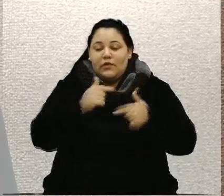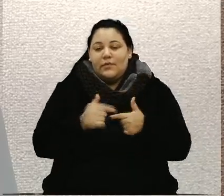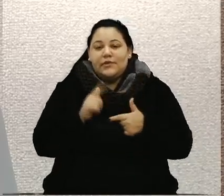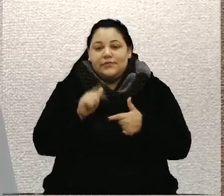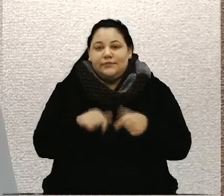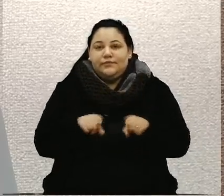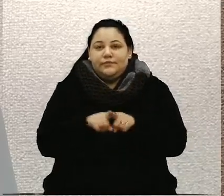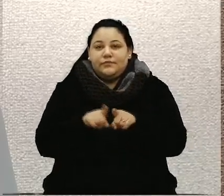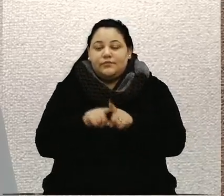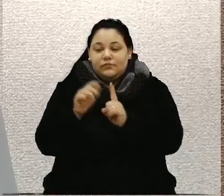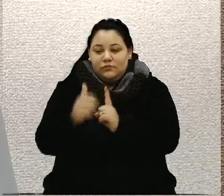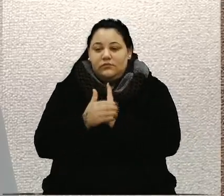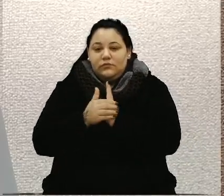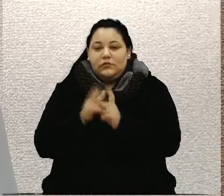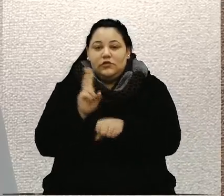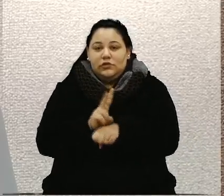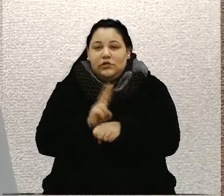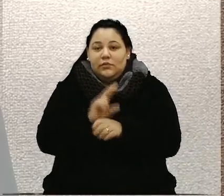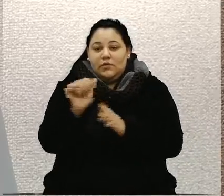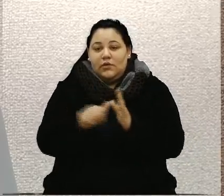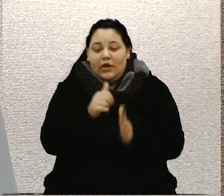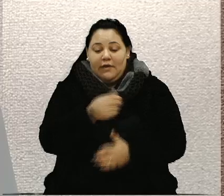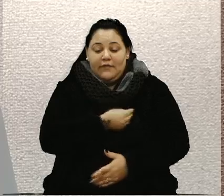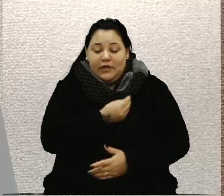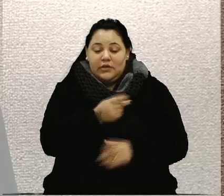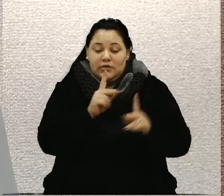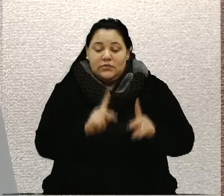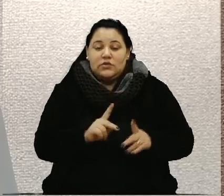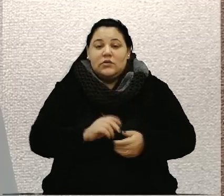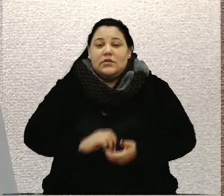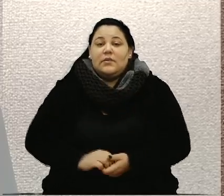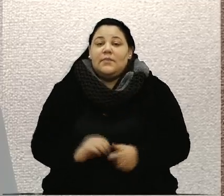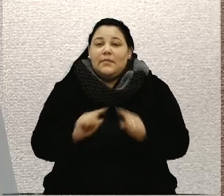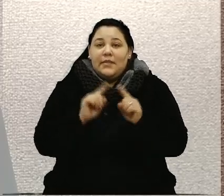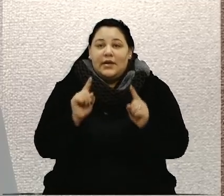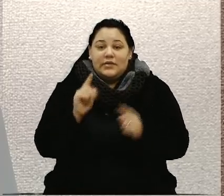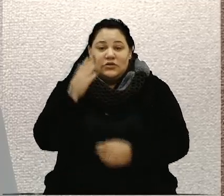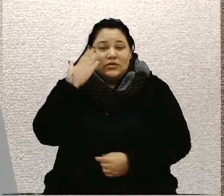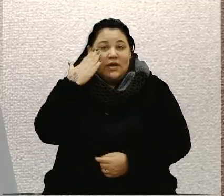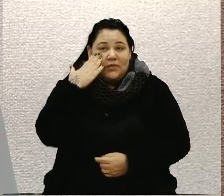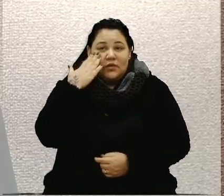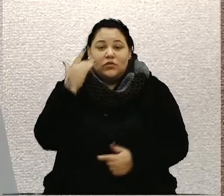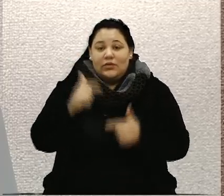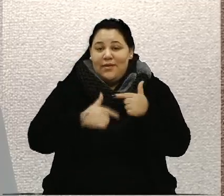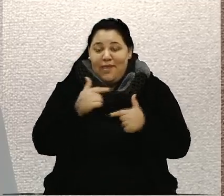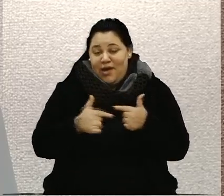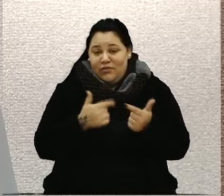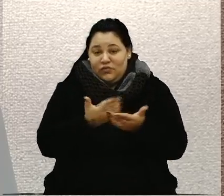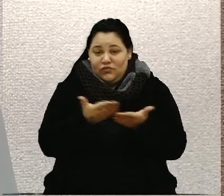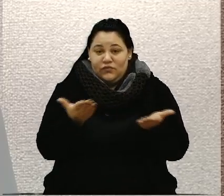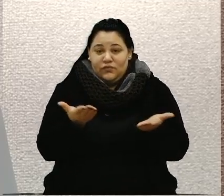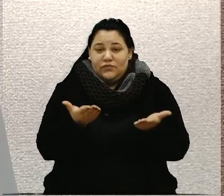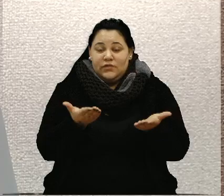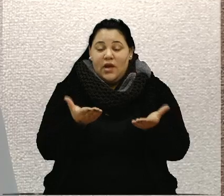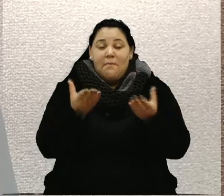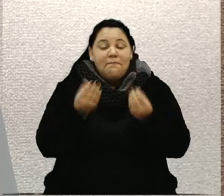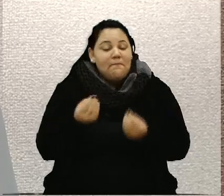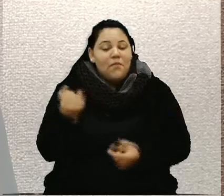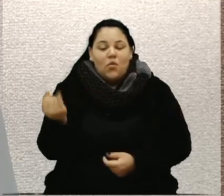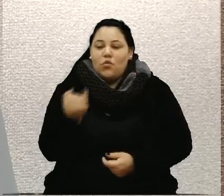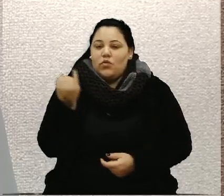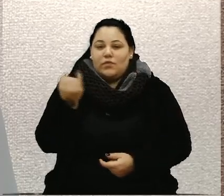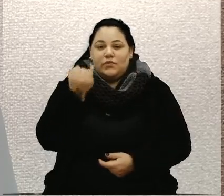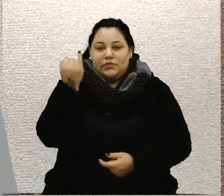de acolhimento e de melhorar a vida das pessoas. Mas a gente sabe que o trabalho de vocês é muito importante.